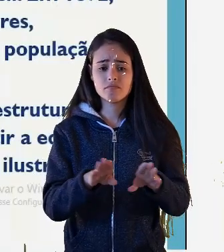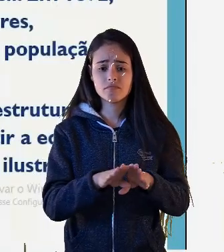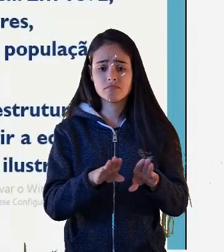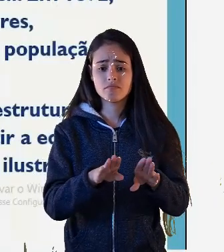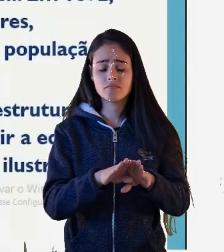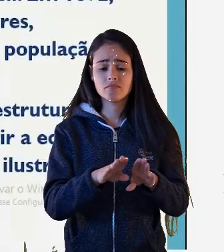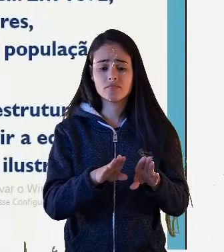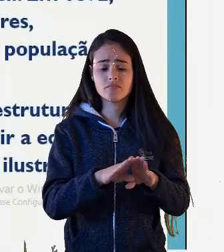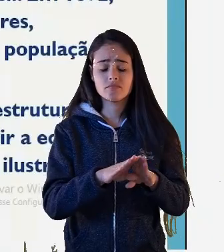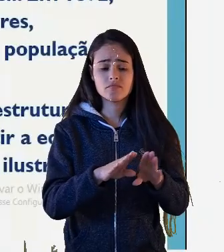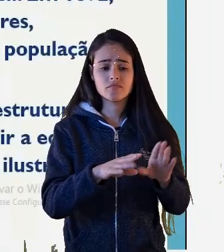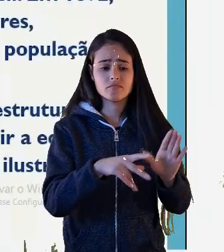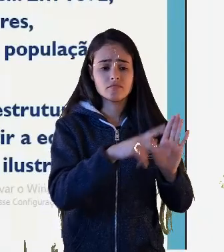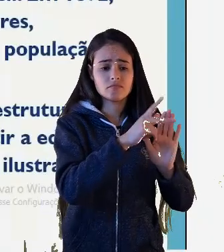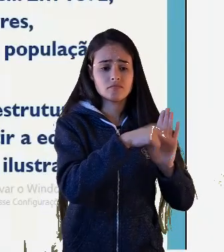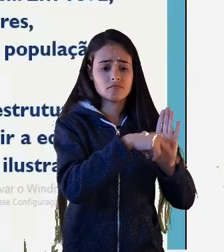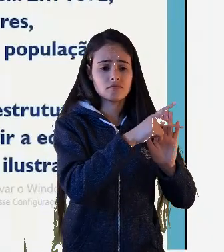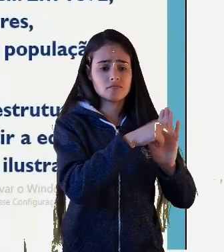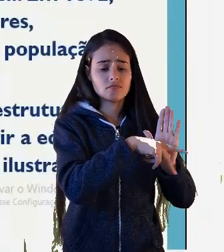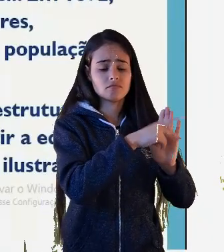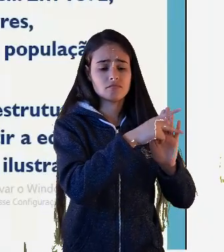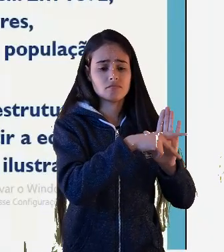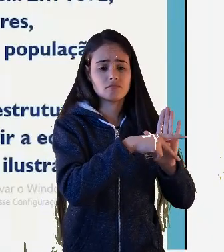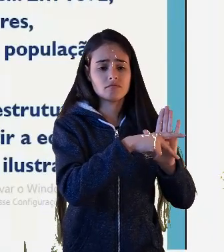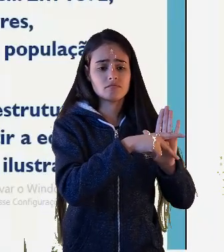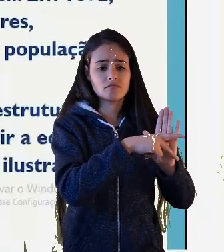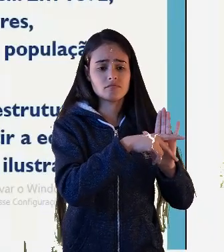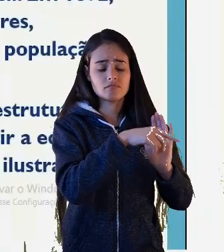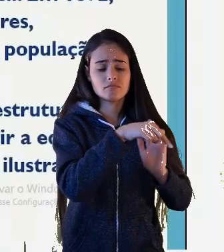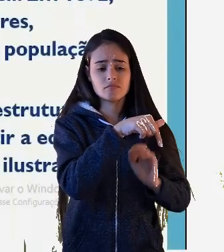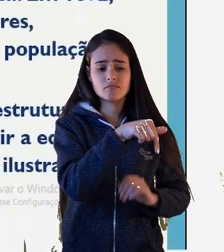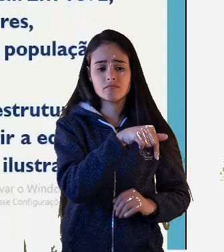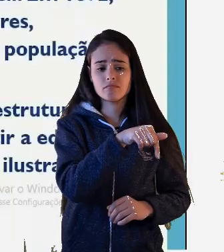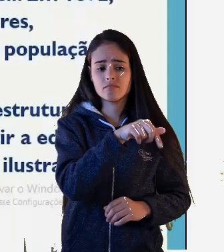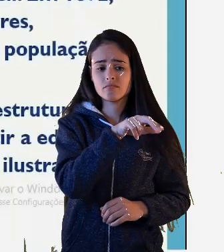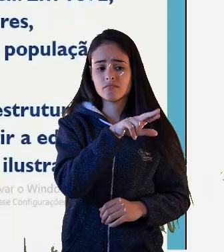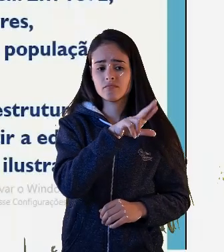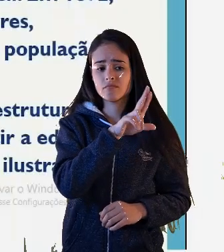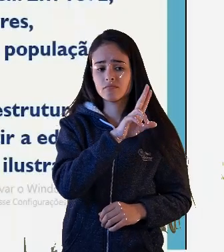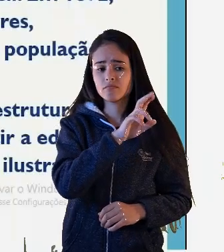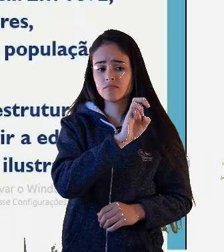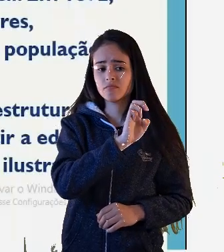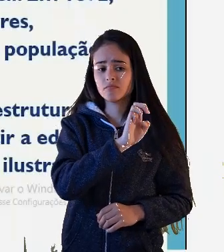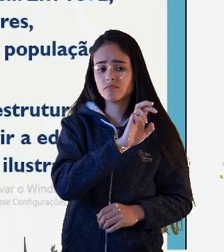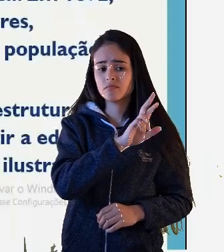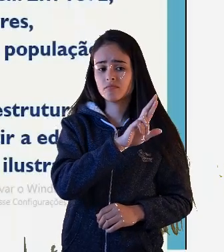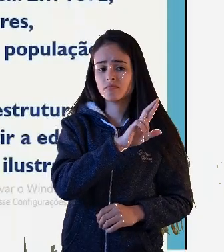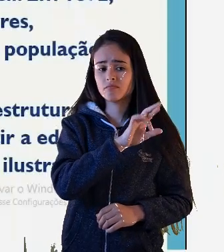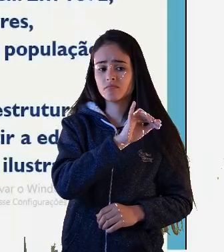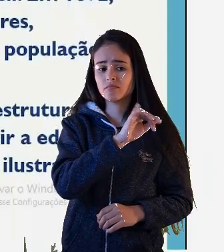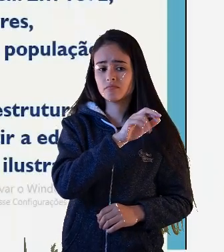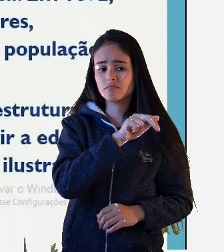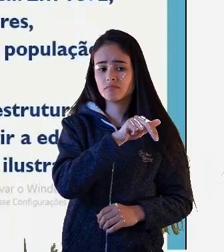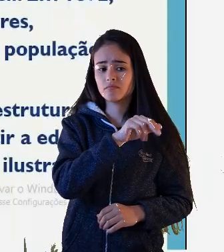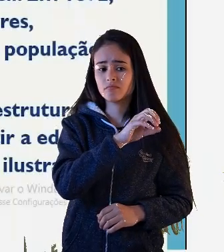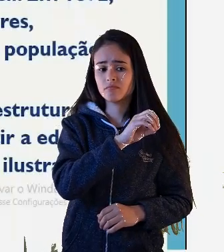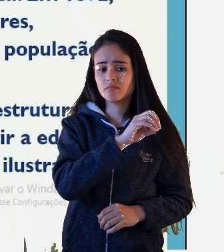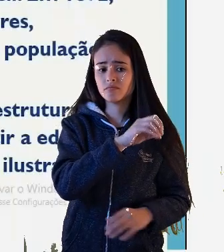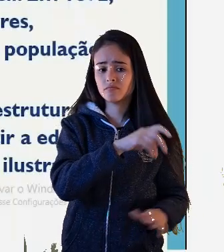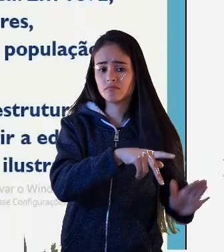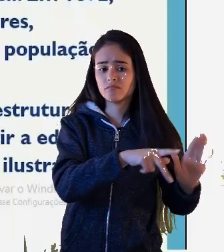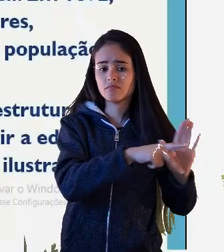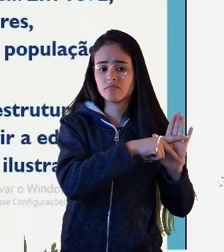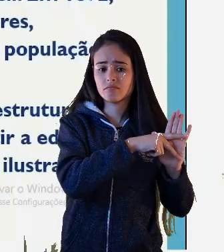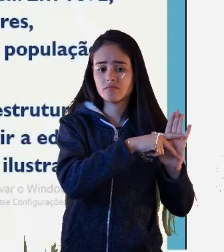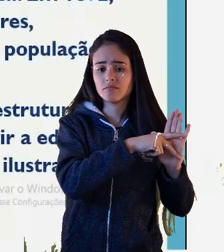outros jeitos, que, enfim, né, conquistaram isso a duras penas. Em 1872,